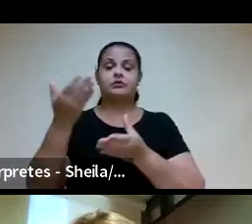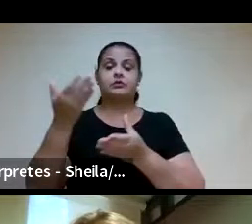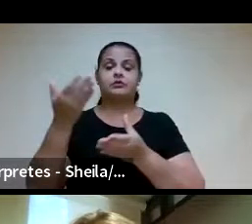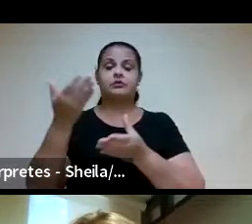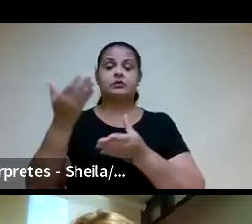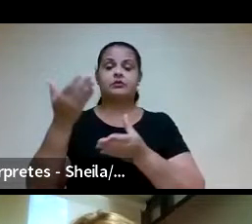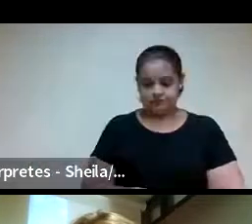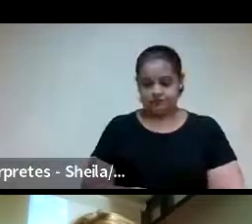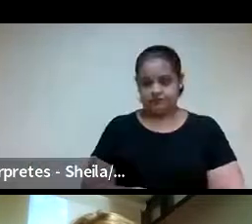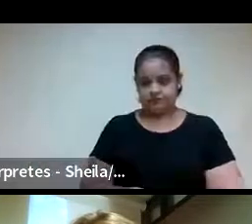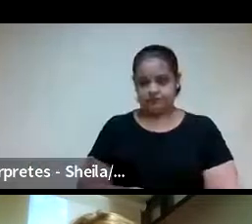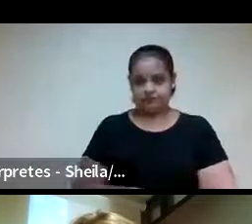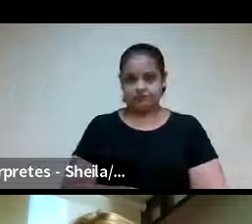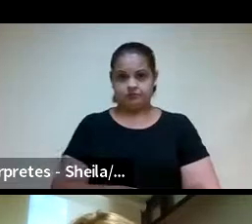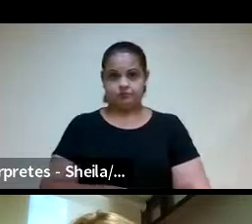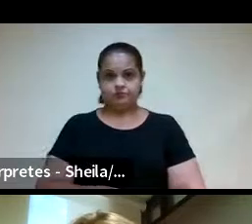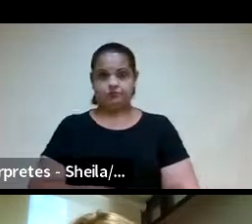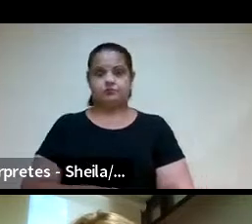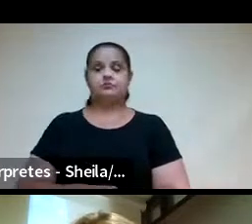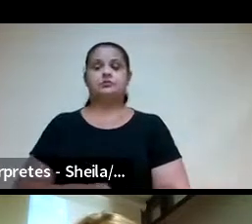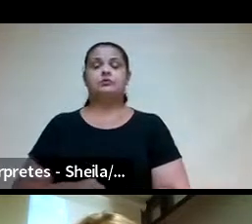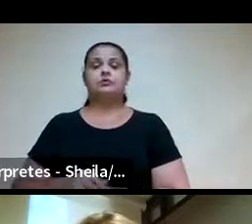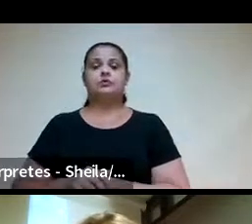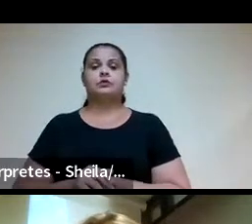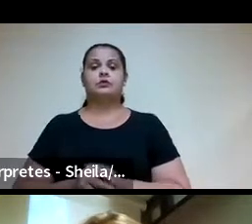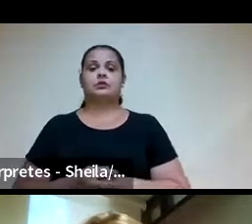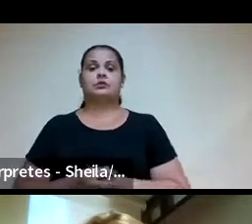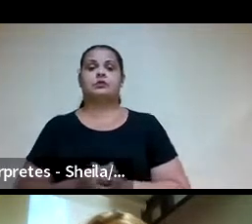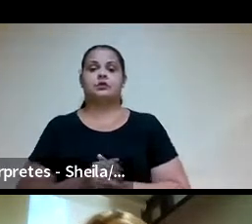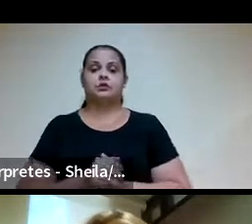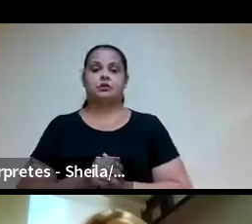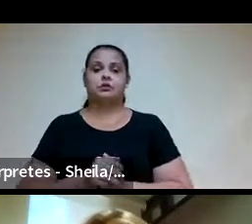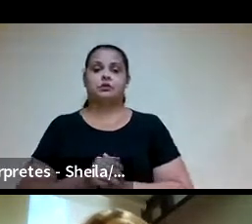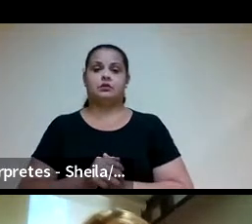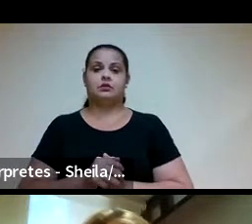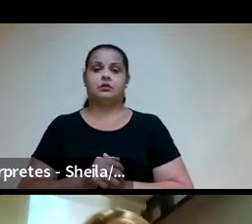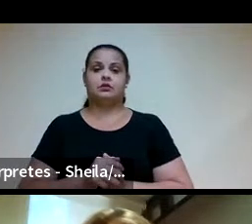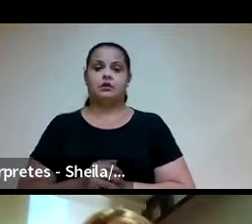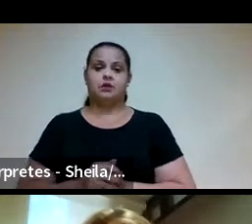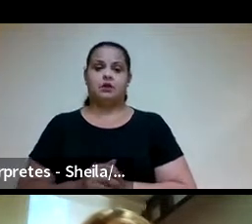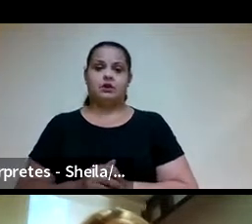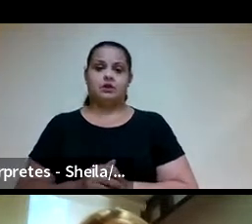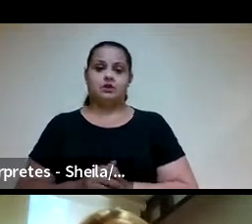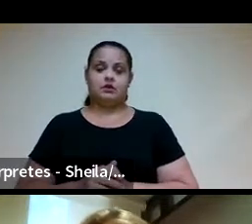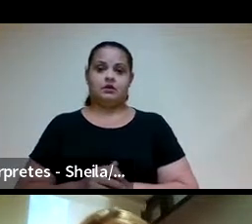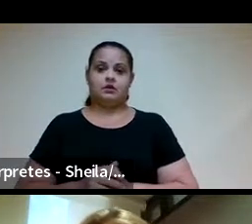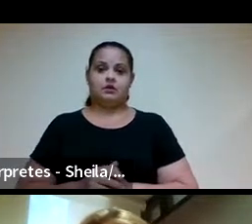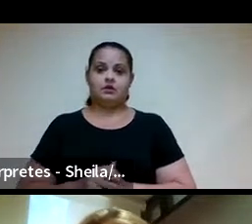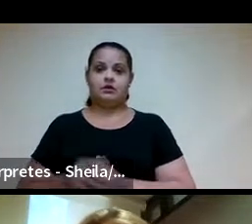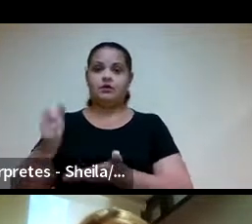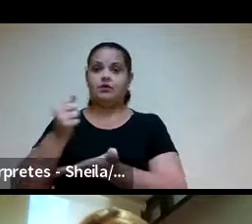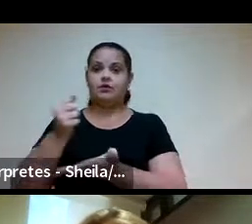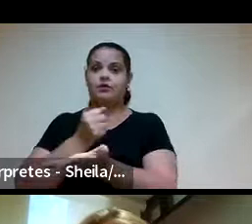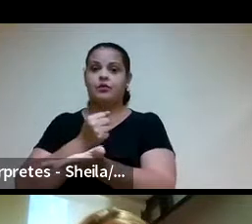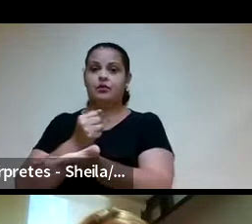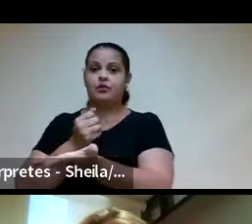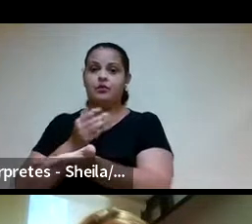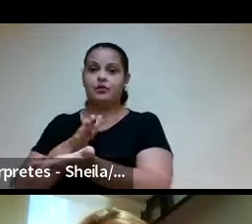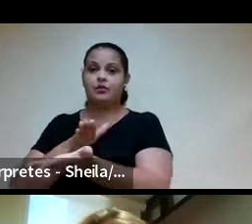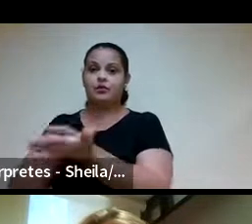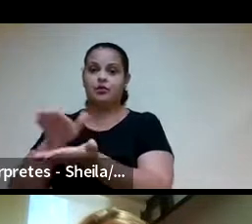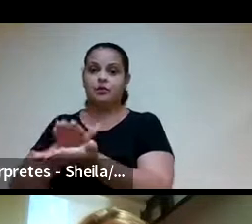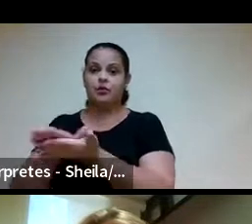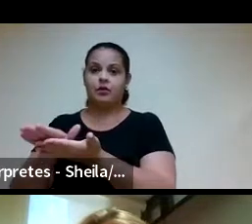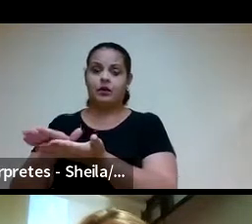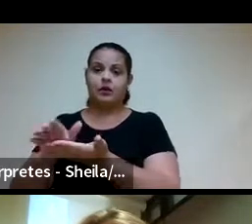aplicado subsidiariamente ao Código Eleitoral, no sentido de que, abro aspas, a intimação será feita pela via judicial quando,